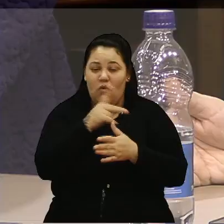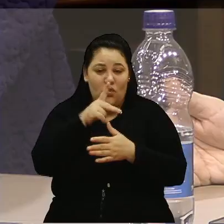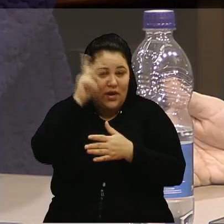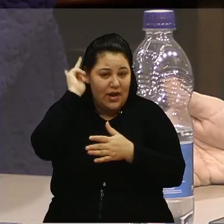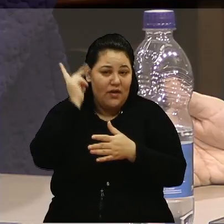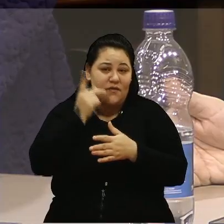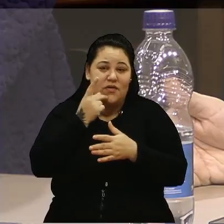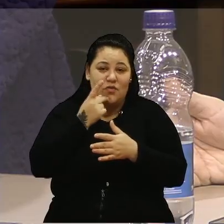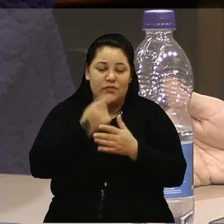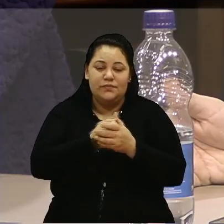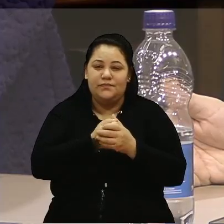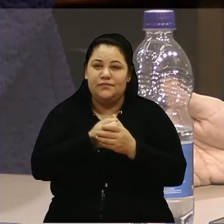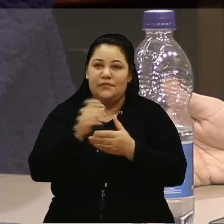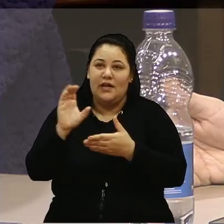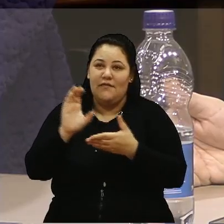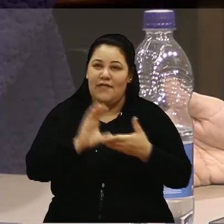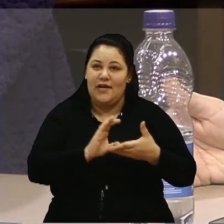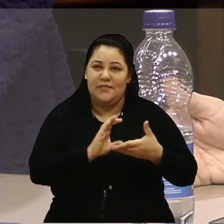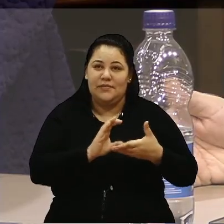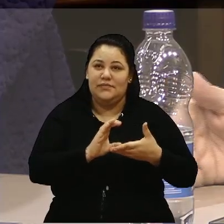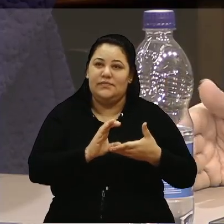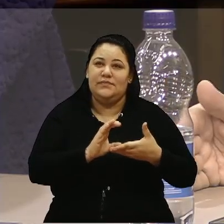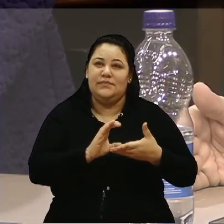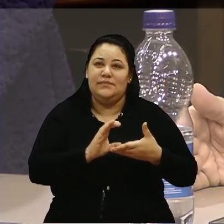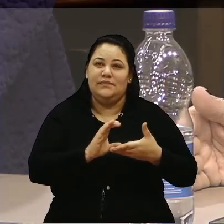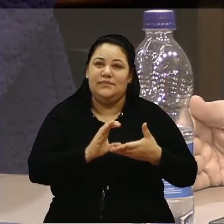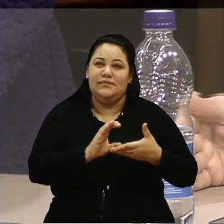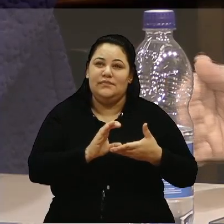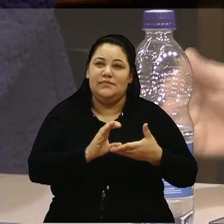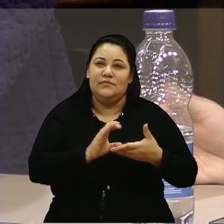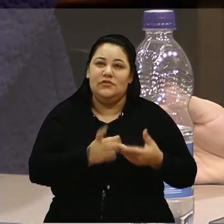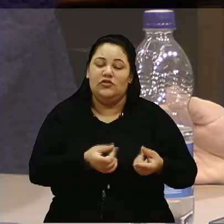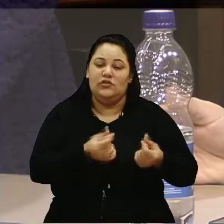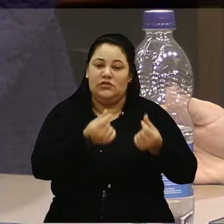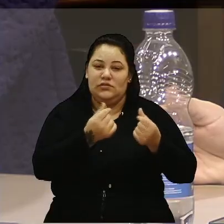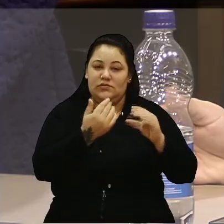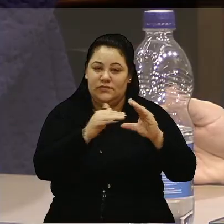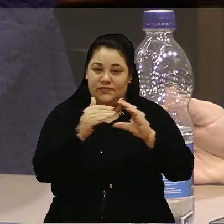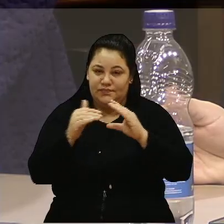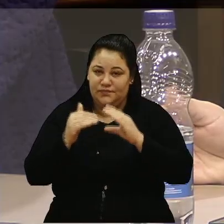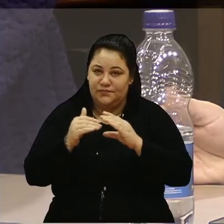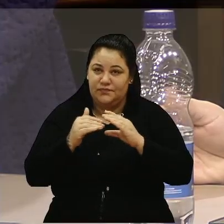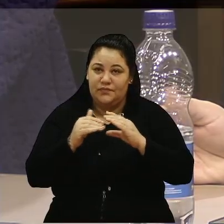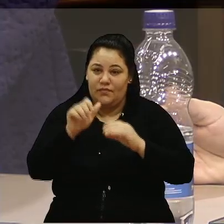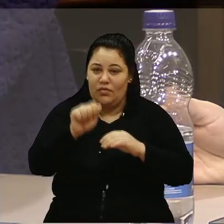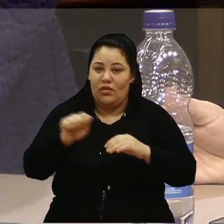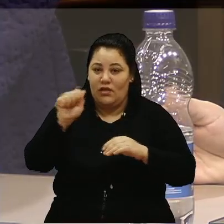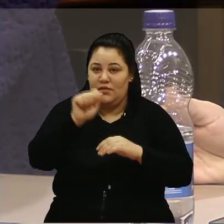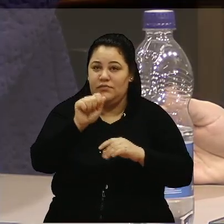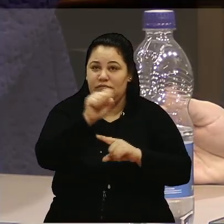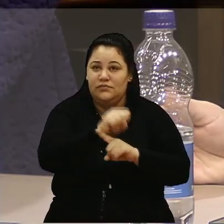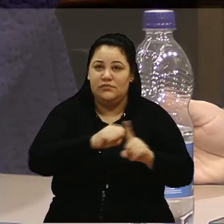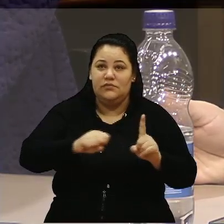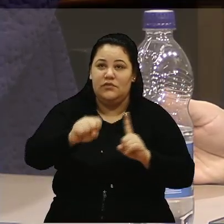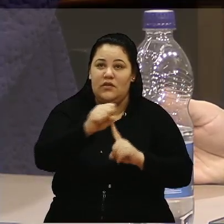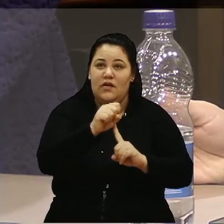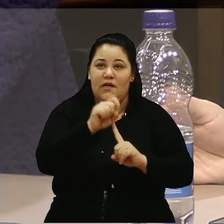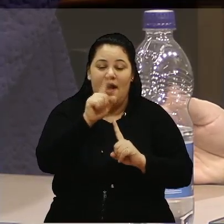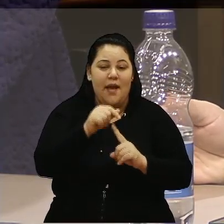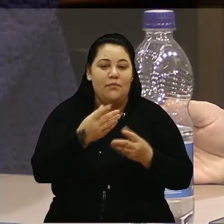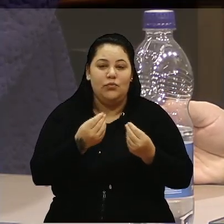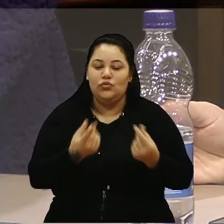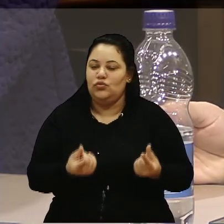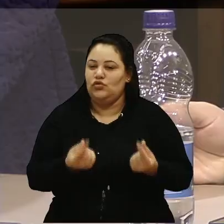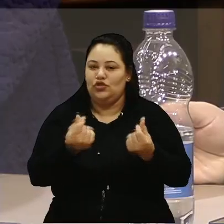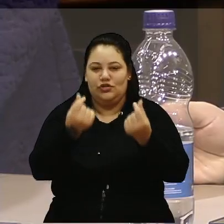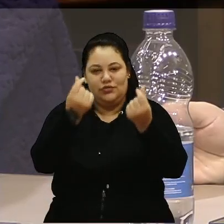Esses recursos, por mais que eles são destinados para a Fundação de Assistência Social, é uma mina de dinheiro. Isso é uma mina